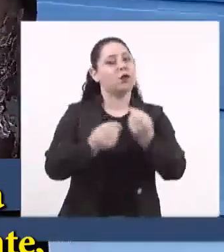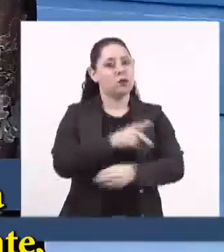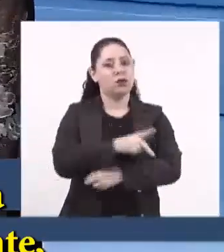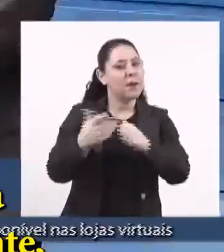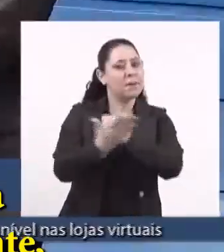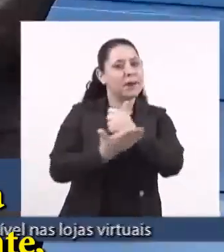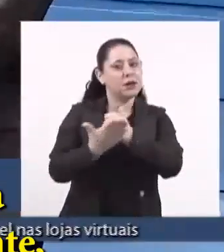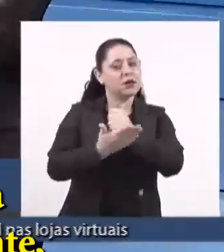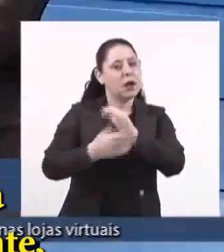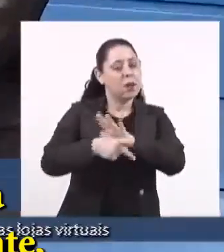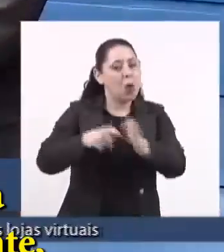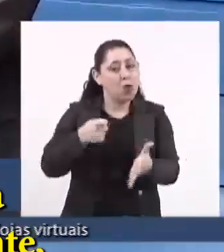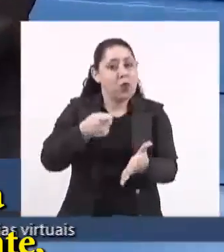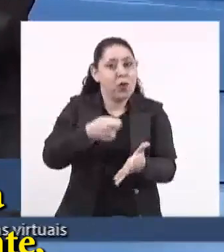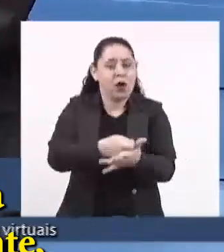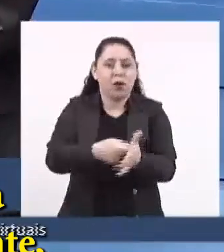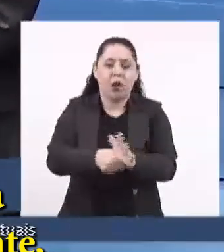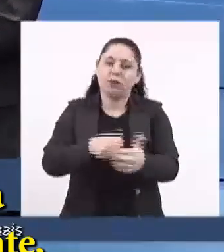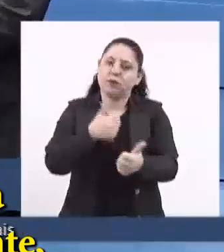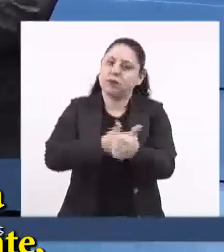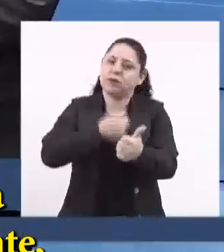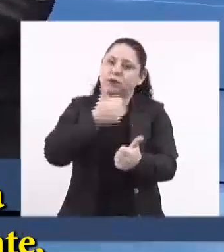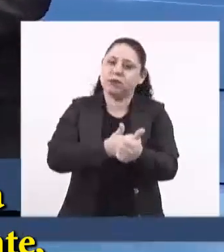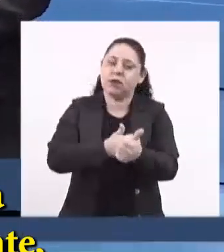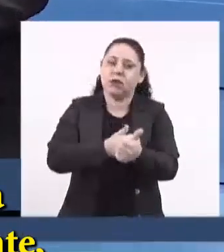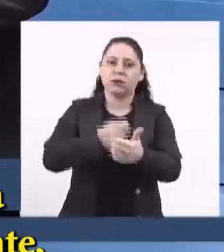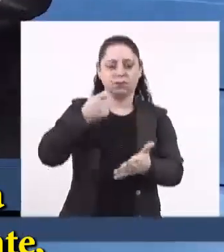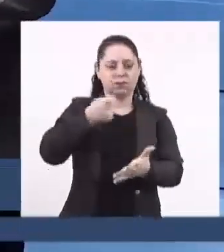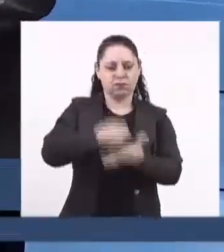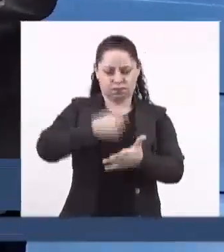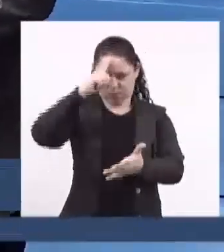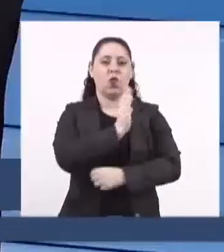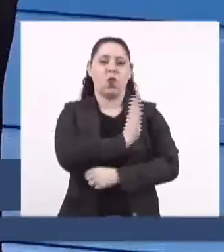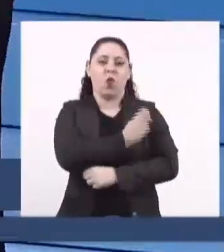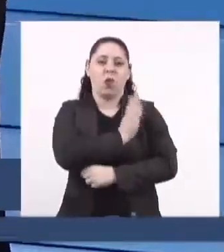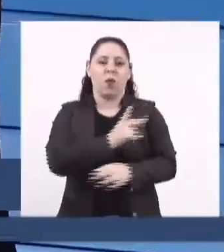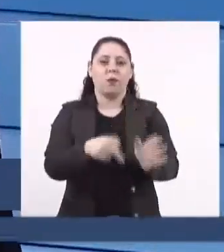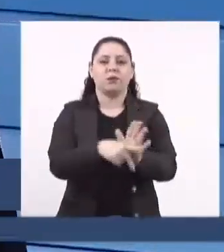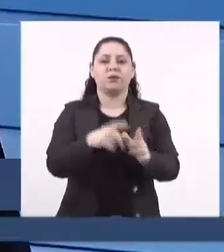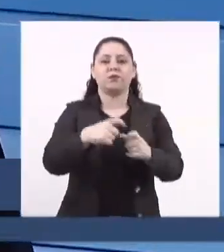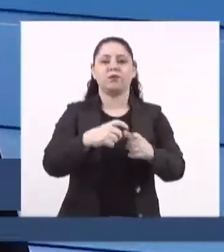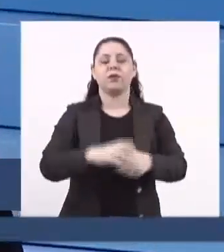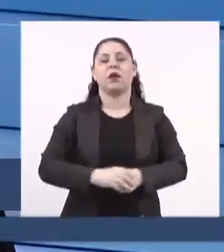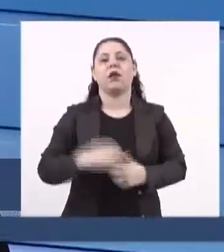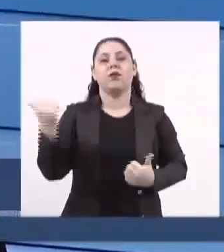sua equipe pela iniciativa de criar a comenta Terra do Sol Nascente